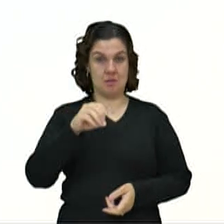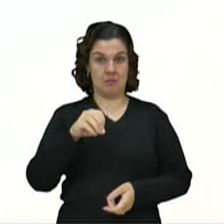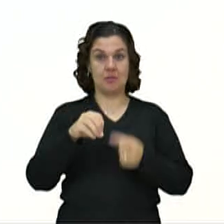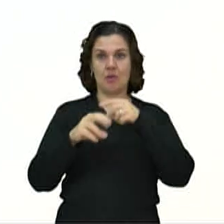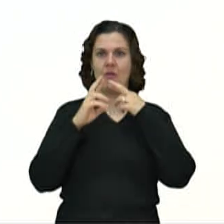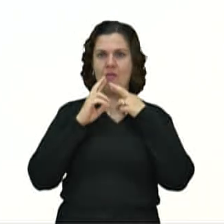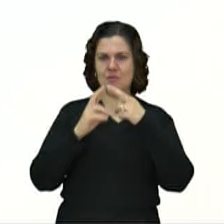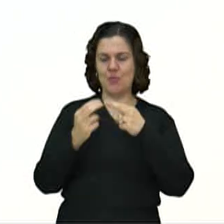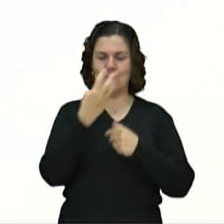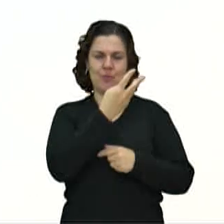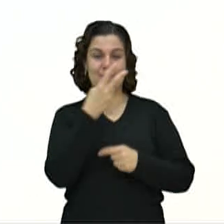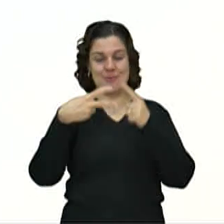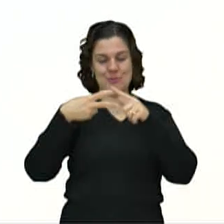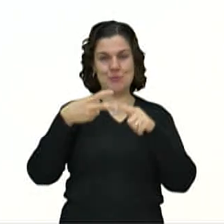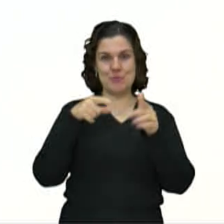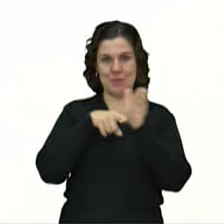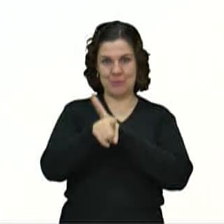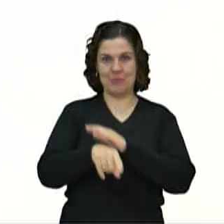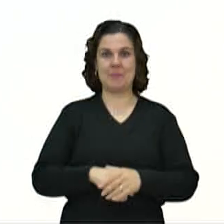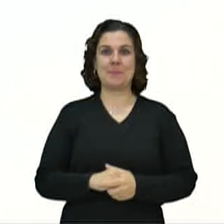isso, respondo as duas questões aí.